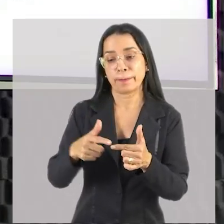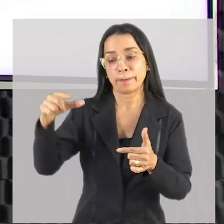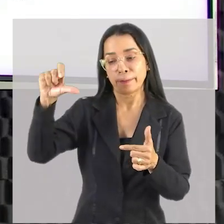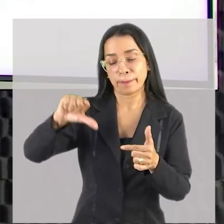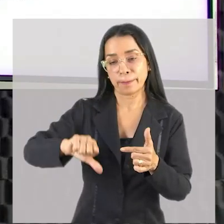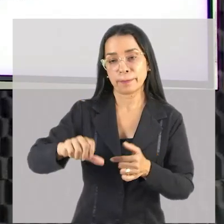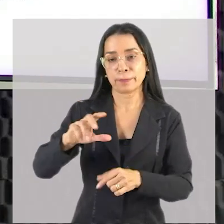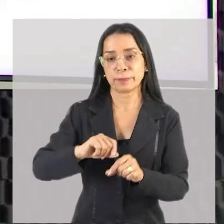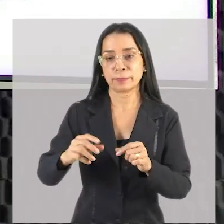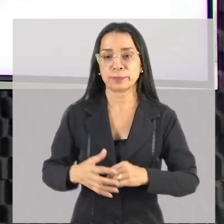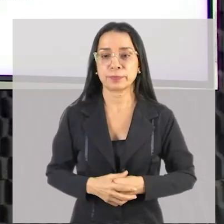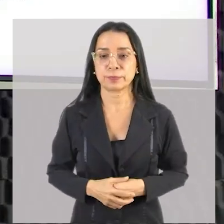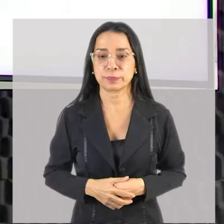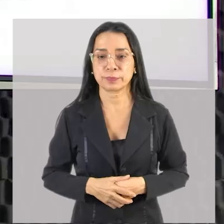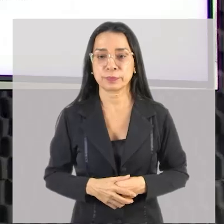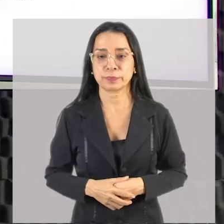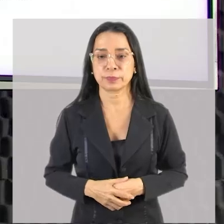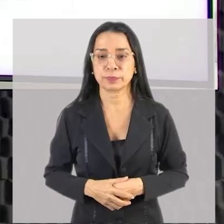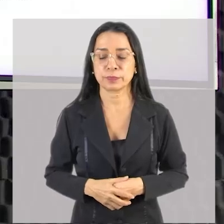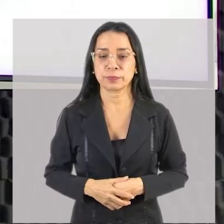tóxicas.